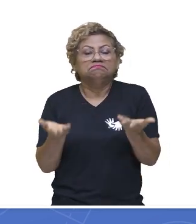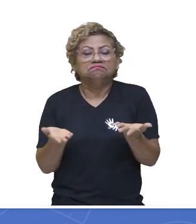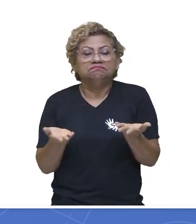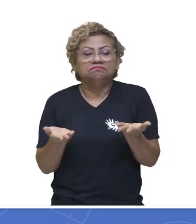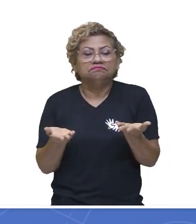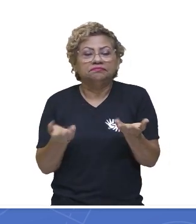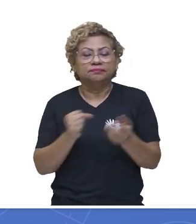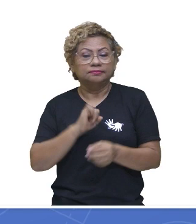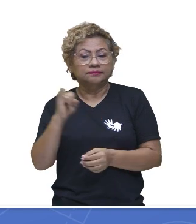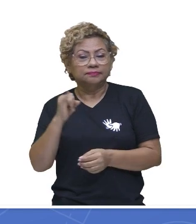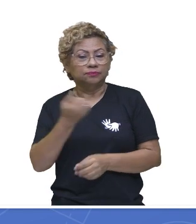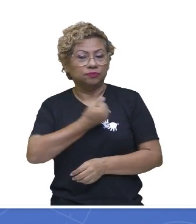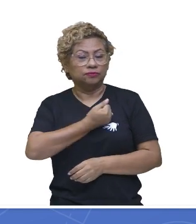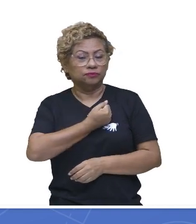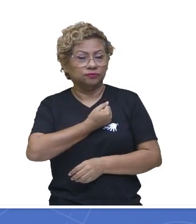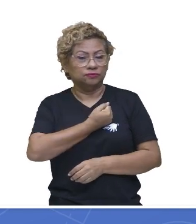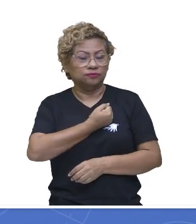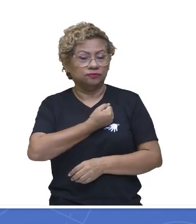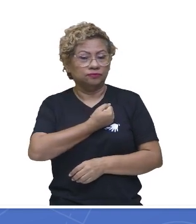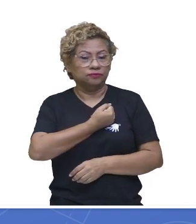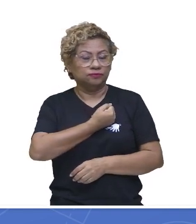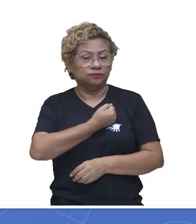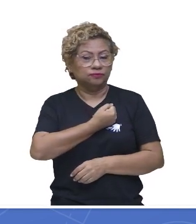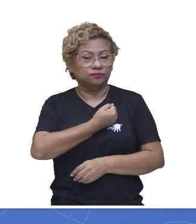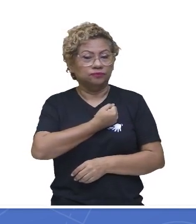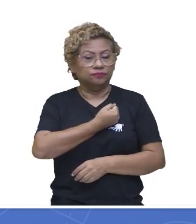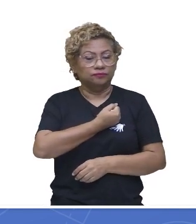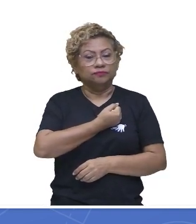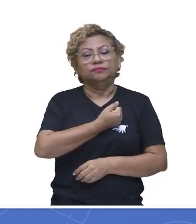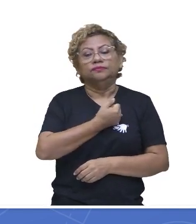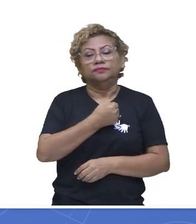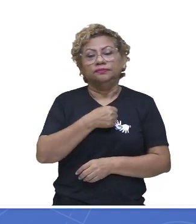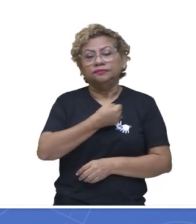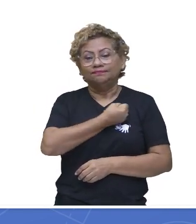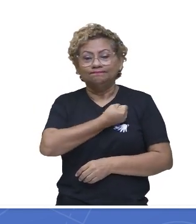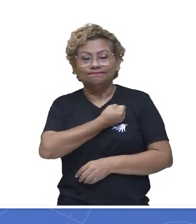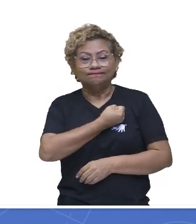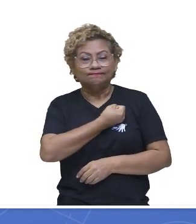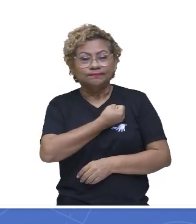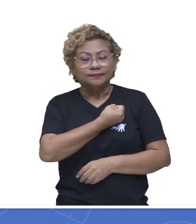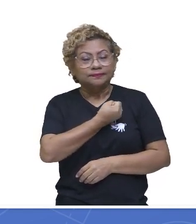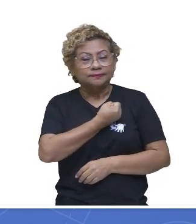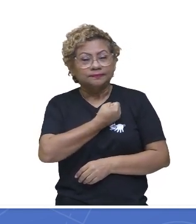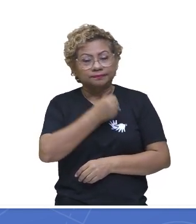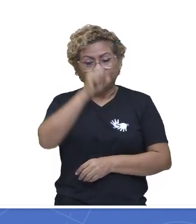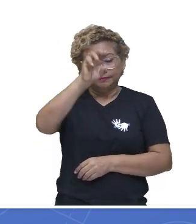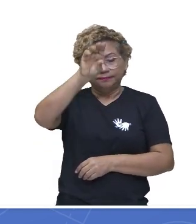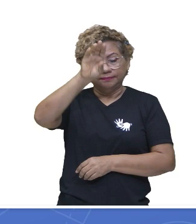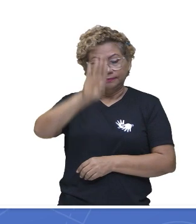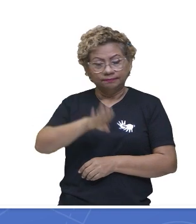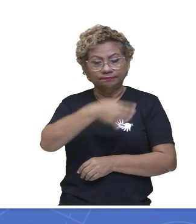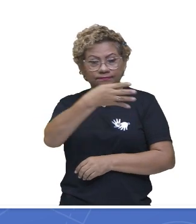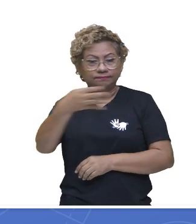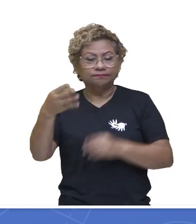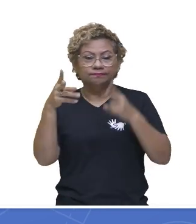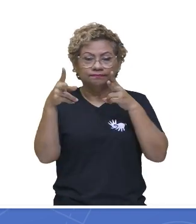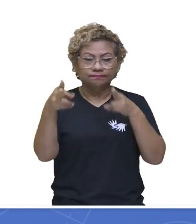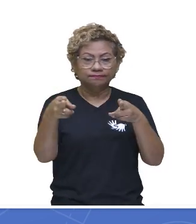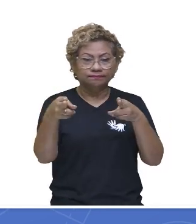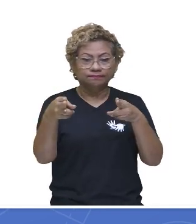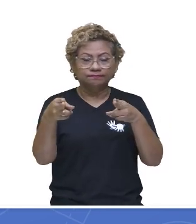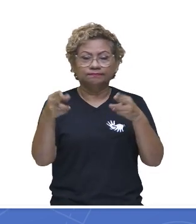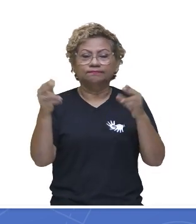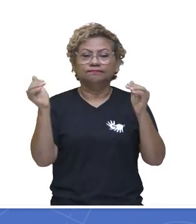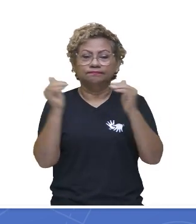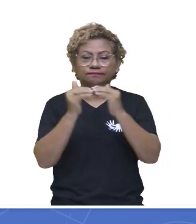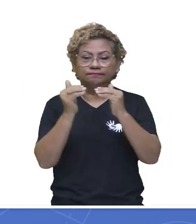o número de colunas da primeira matriz for igual ao número